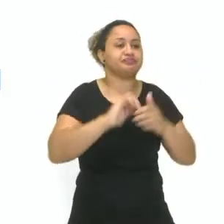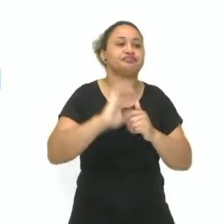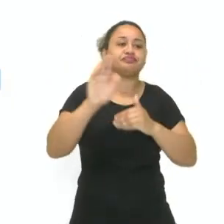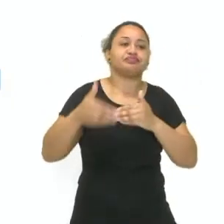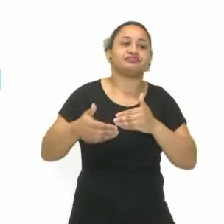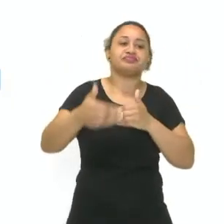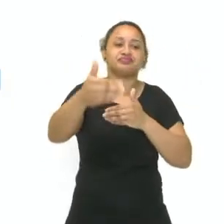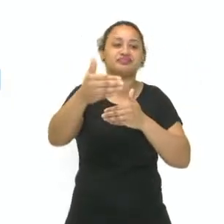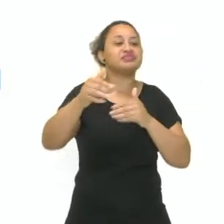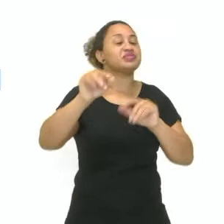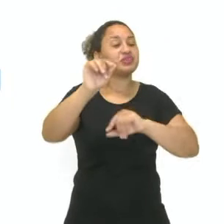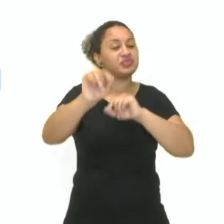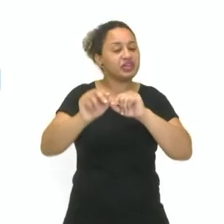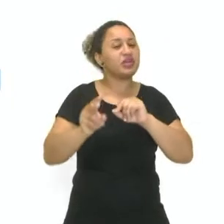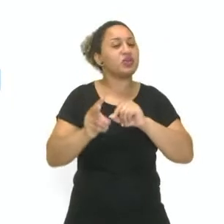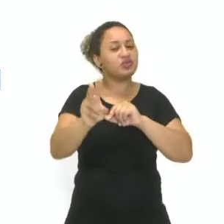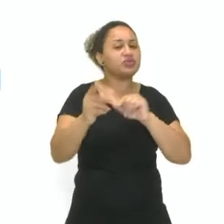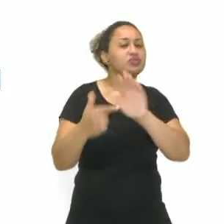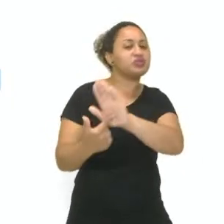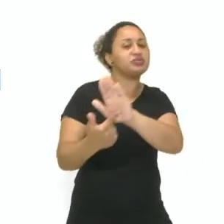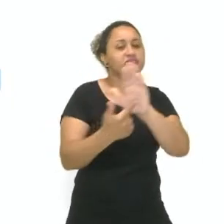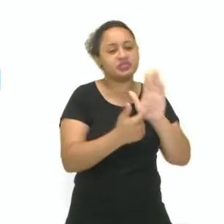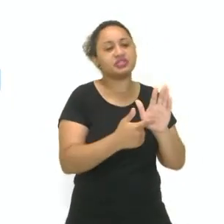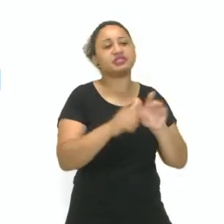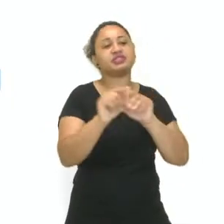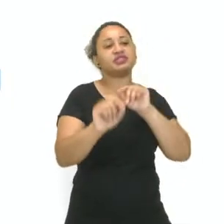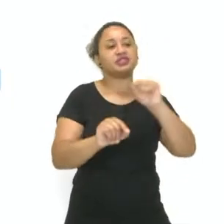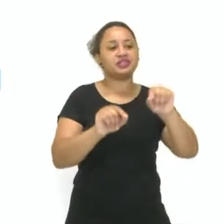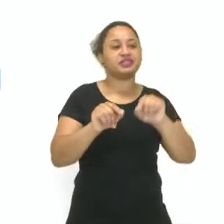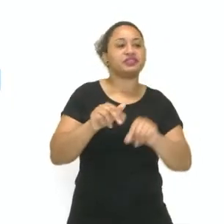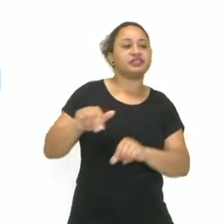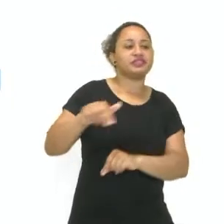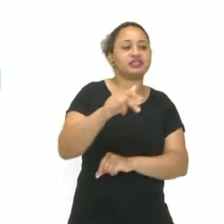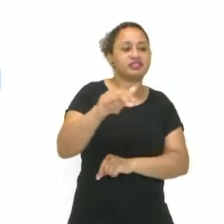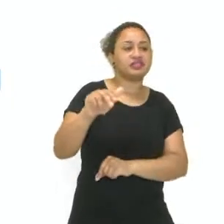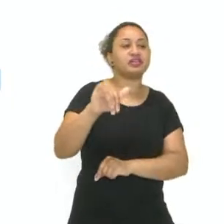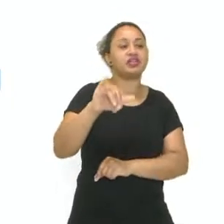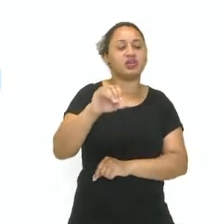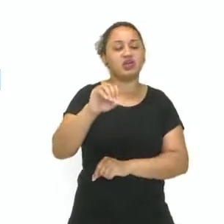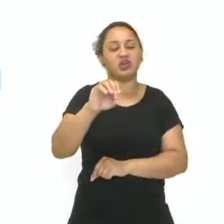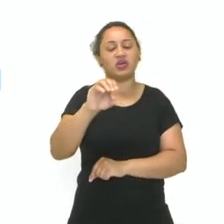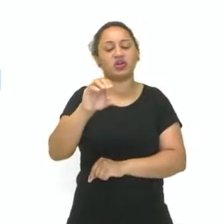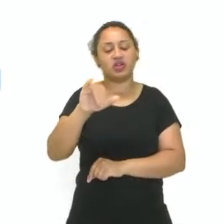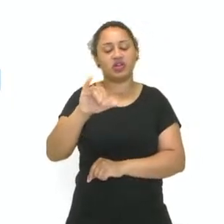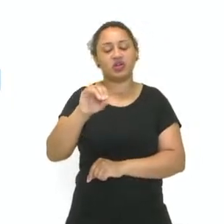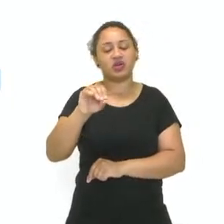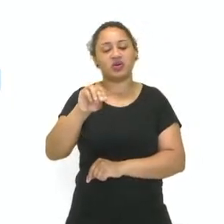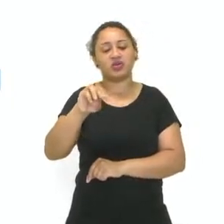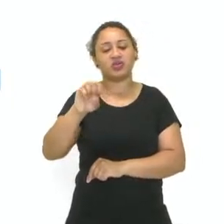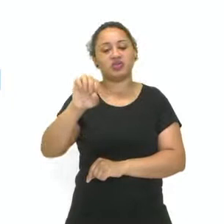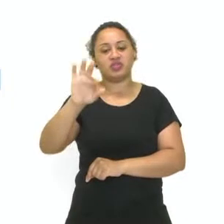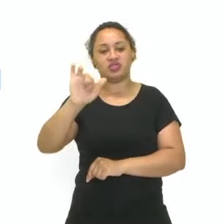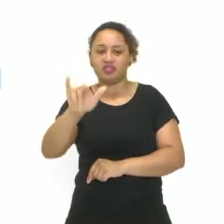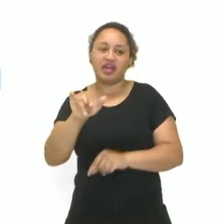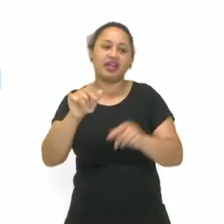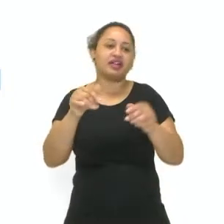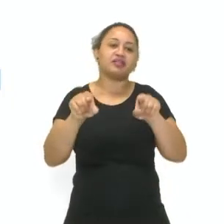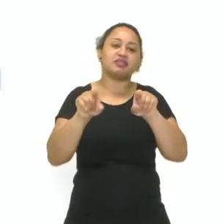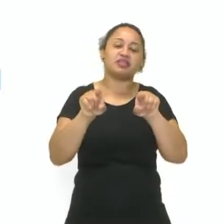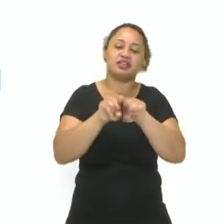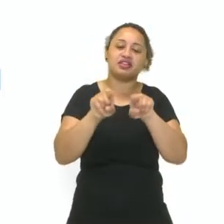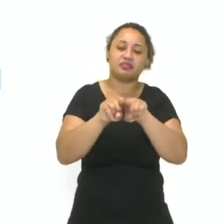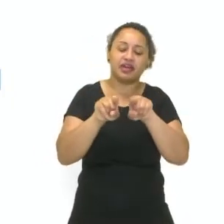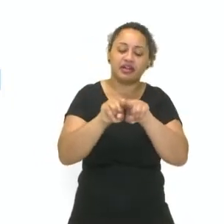os sinais não se calaram. Andam pela ionosfera, como ondas de rádio passam pelo céu,